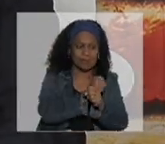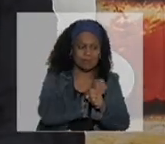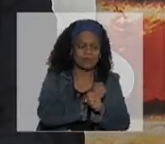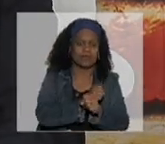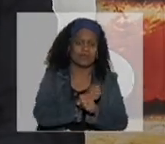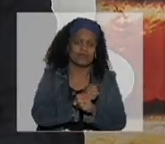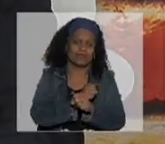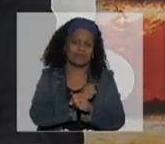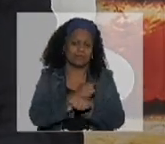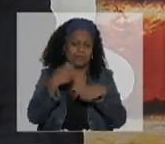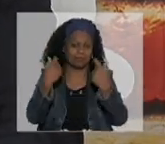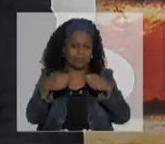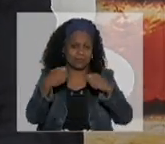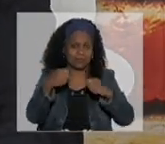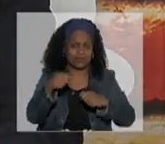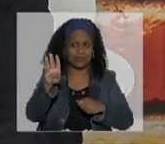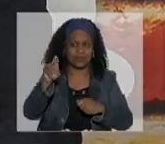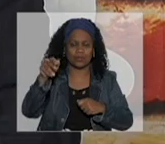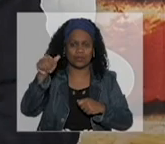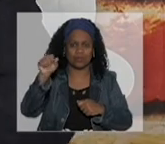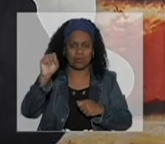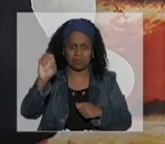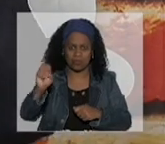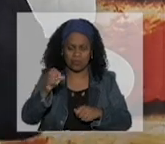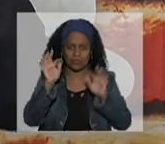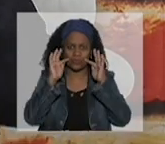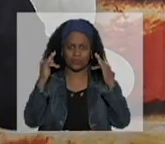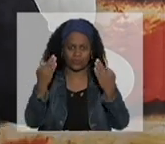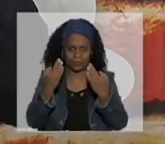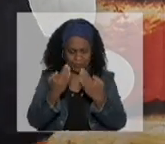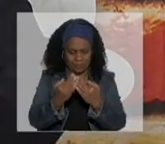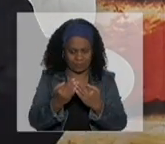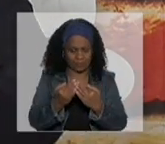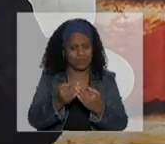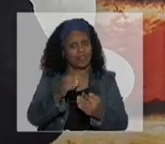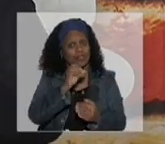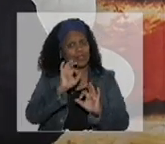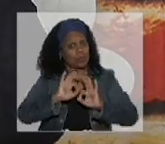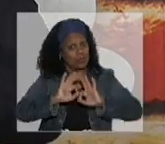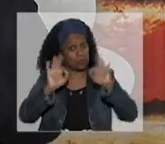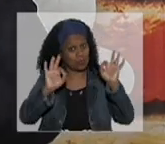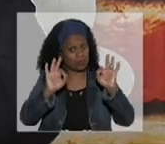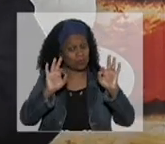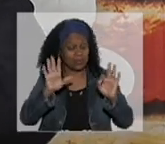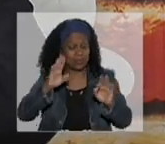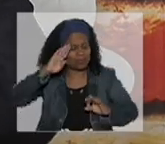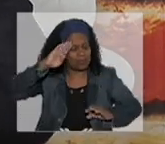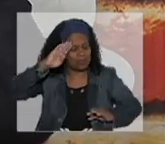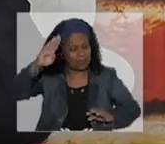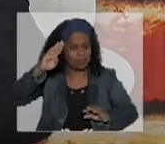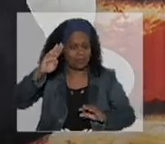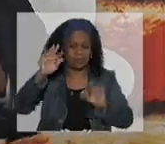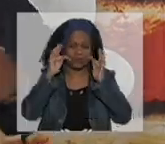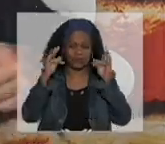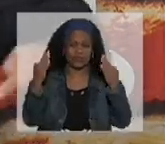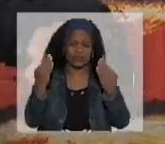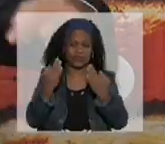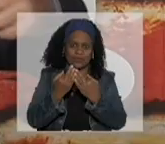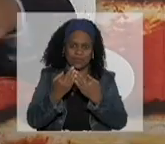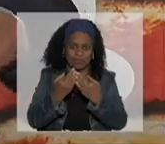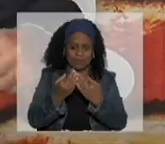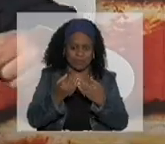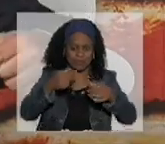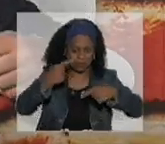parar de depender do Bolsa Família. Então, assim, o Bolsa Família cumpre um papel fundamental, mas o mais importante é que as famílias pudessem ter